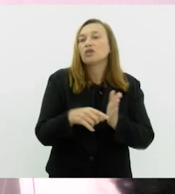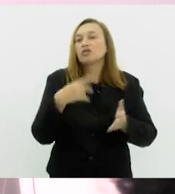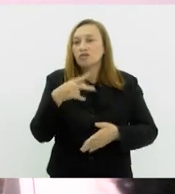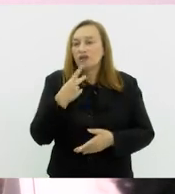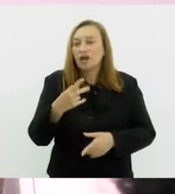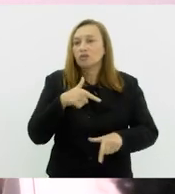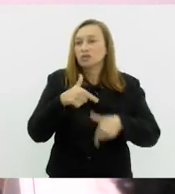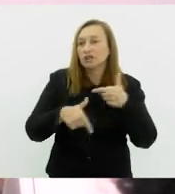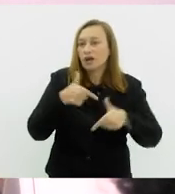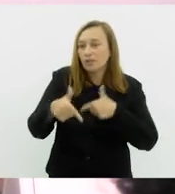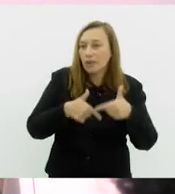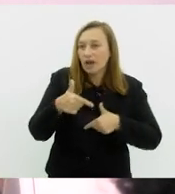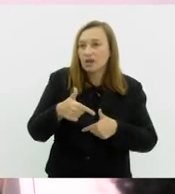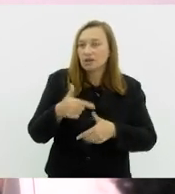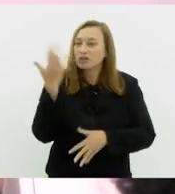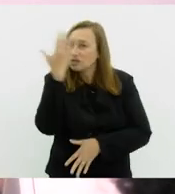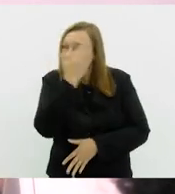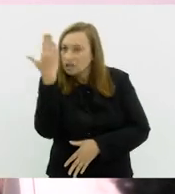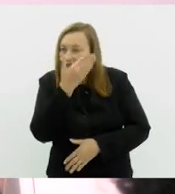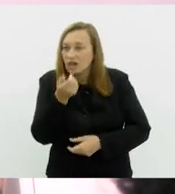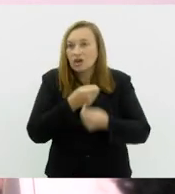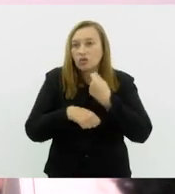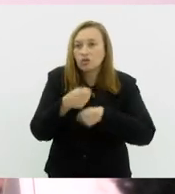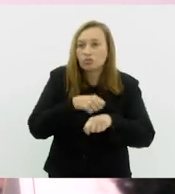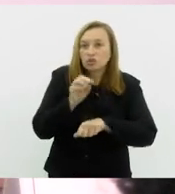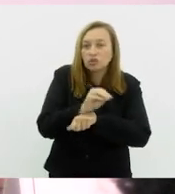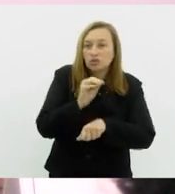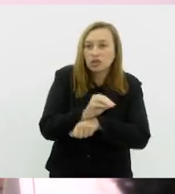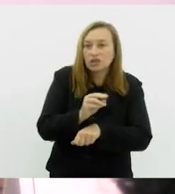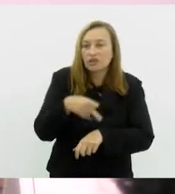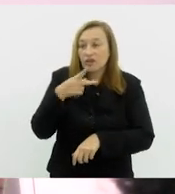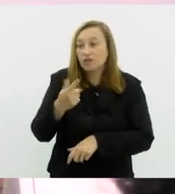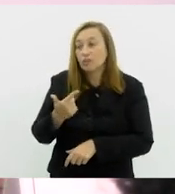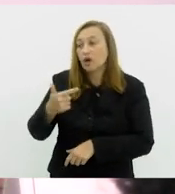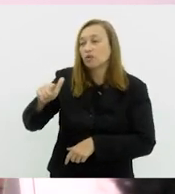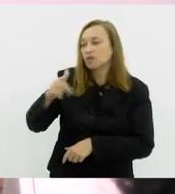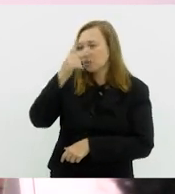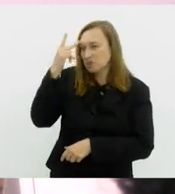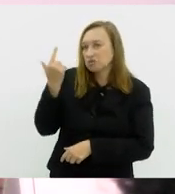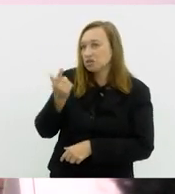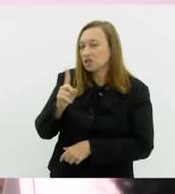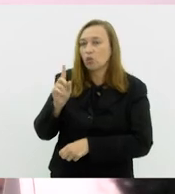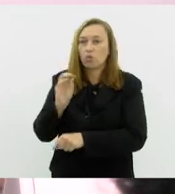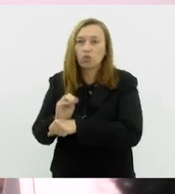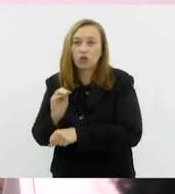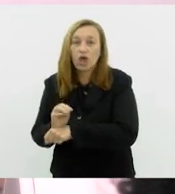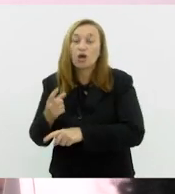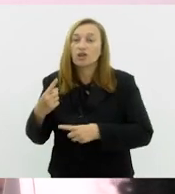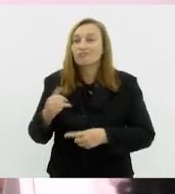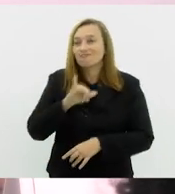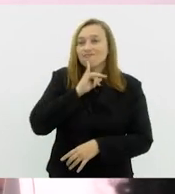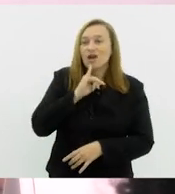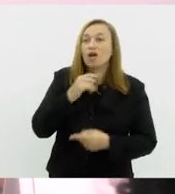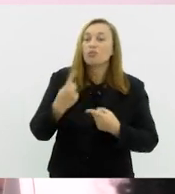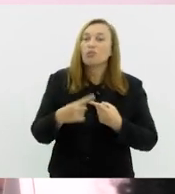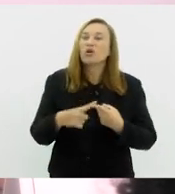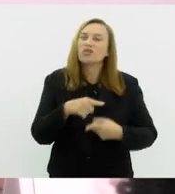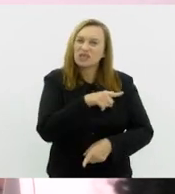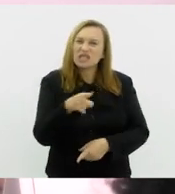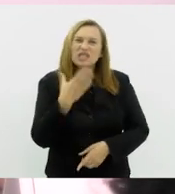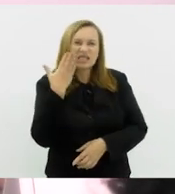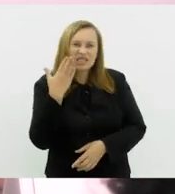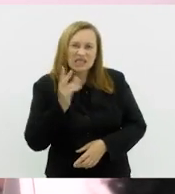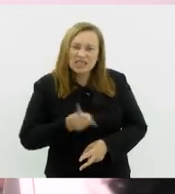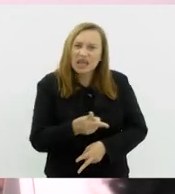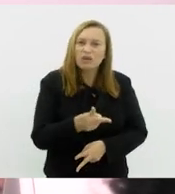move o mundo é a economia do cuidado, a gente está falando para aquelas pessoas que não cuidam. Infelizmente. Porque a gente que sempre cuidou sabe que esse trabalho é